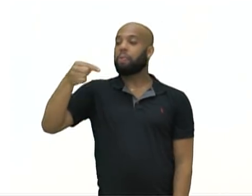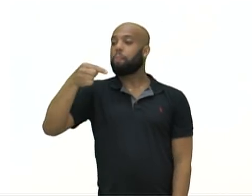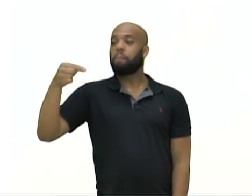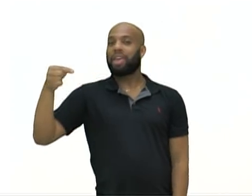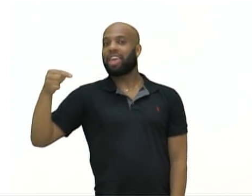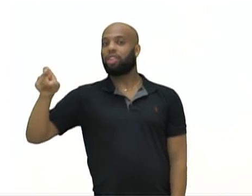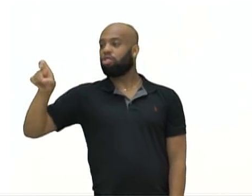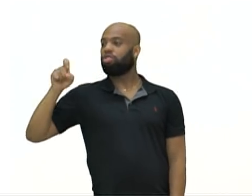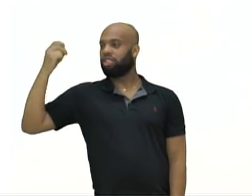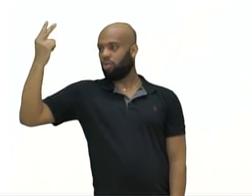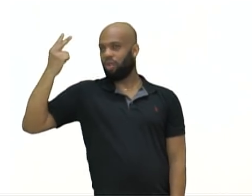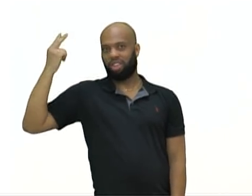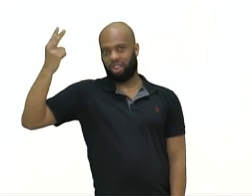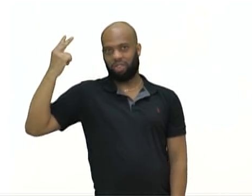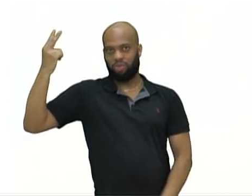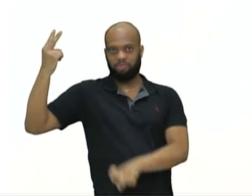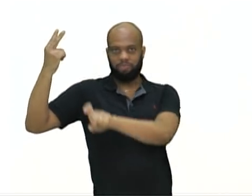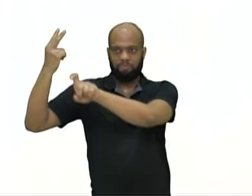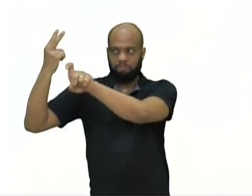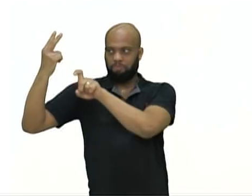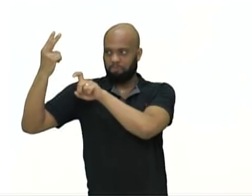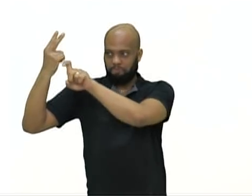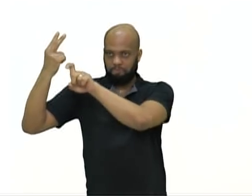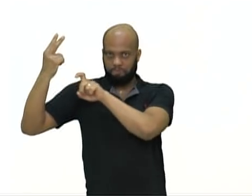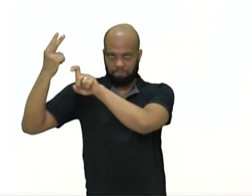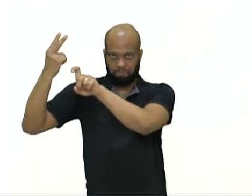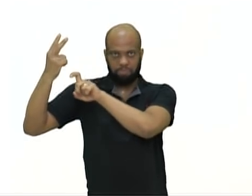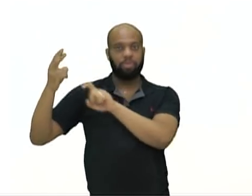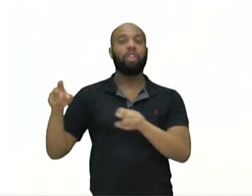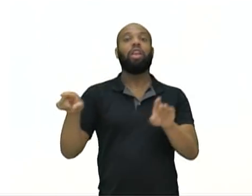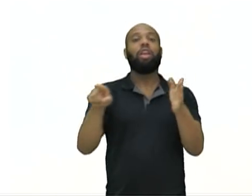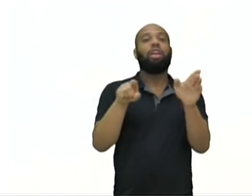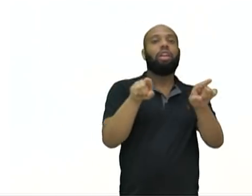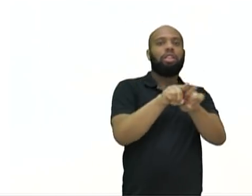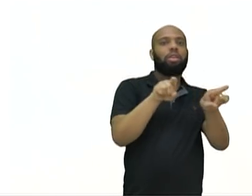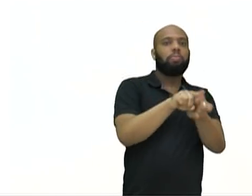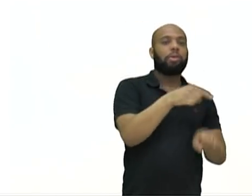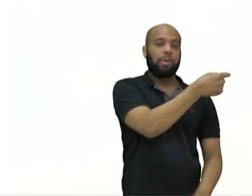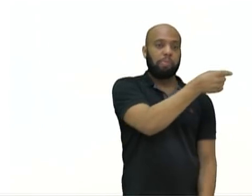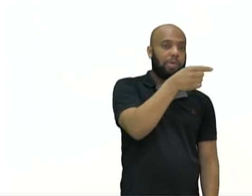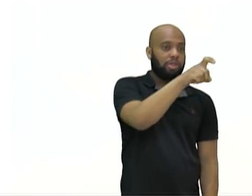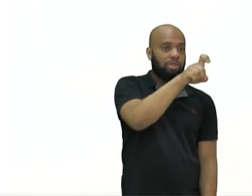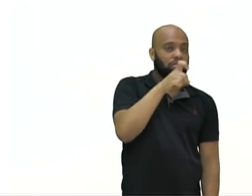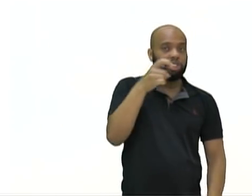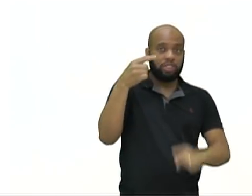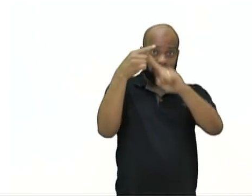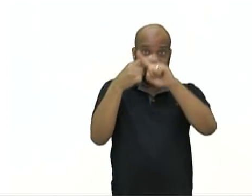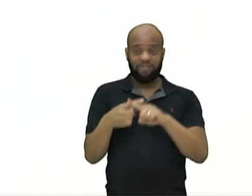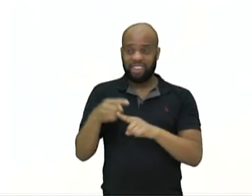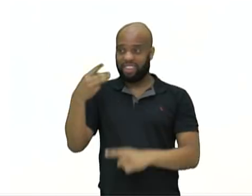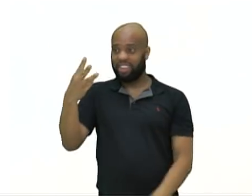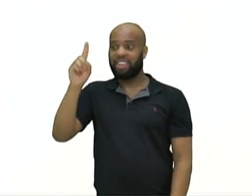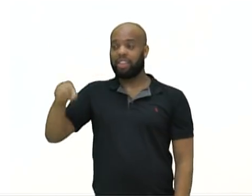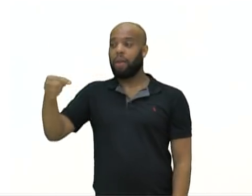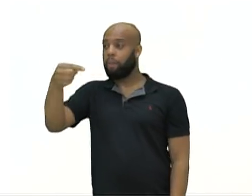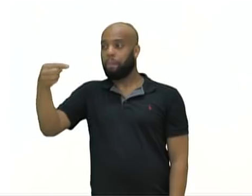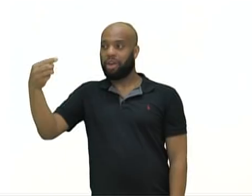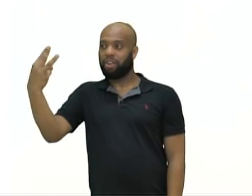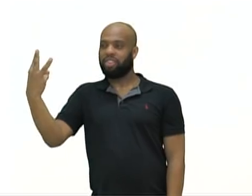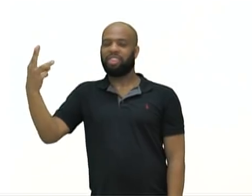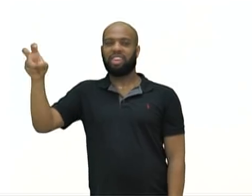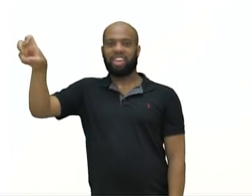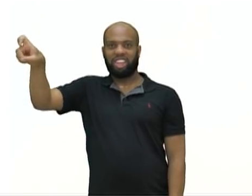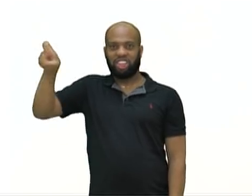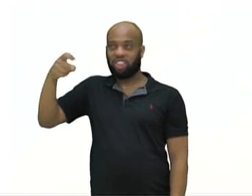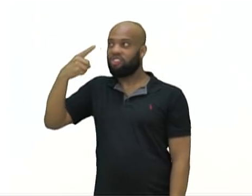ao quadrado, que está aqui, ó, tá? E menos x vezes 3, menos 3x.